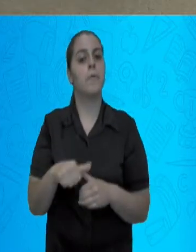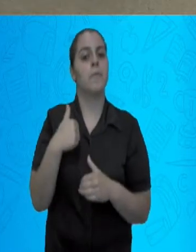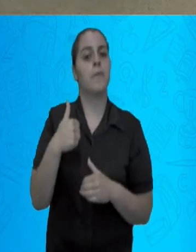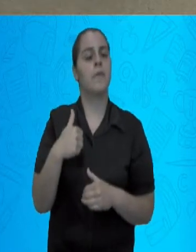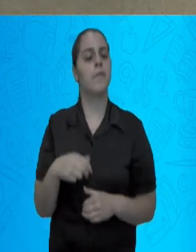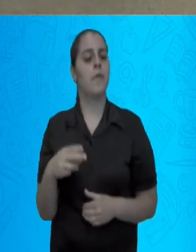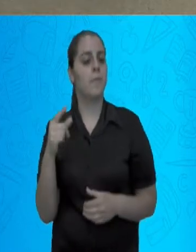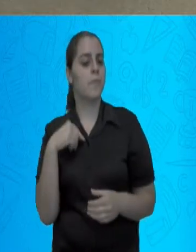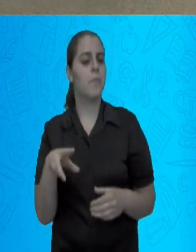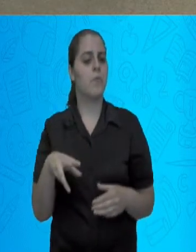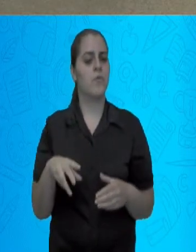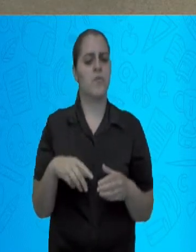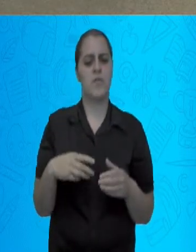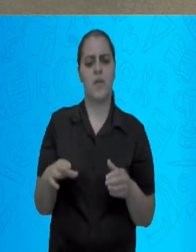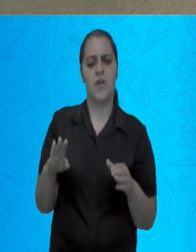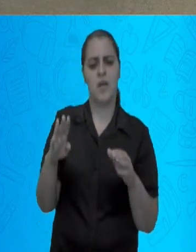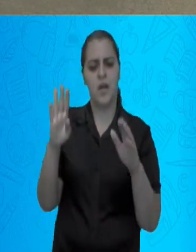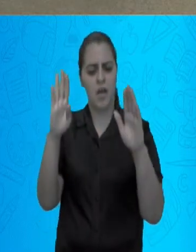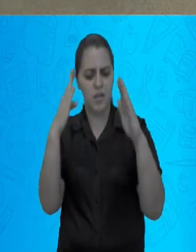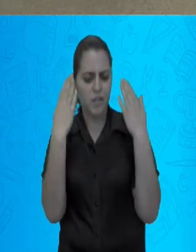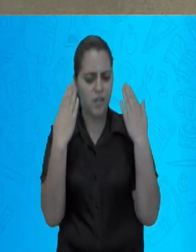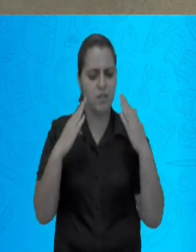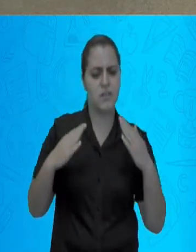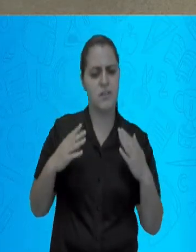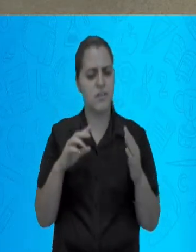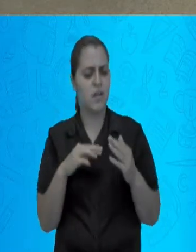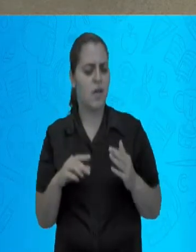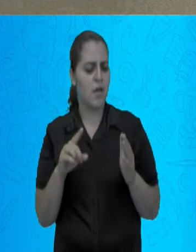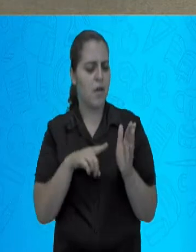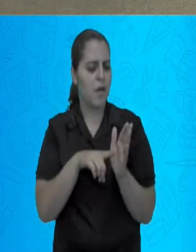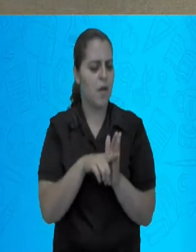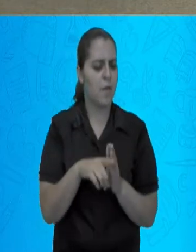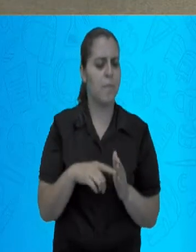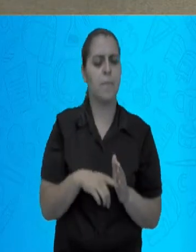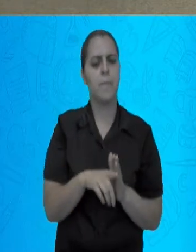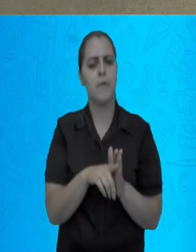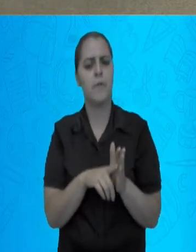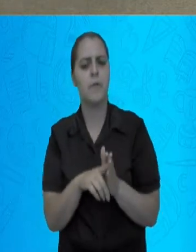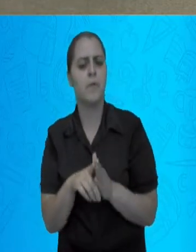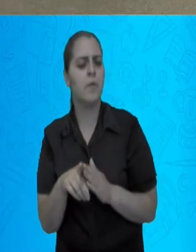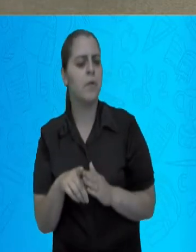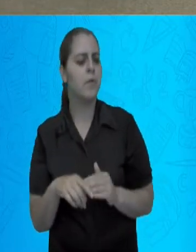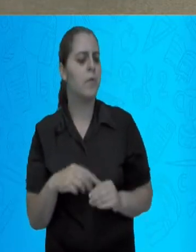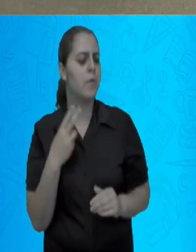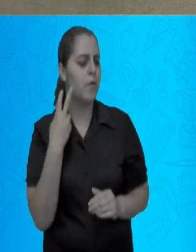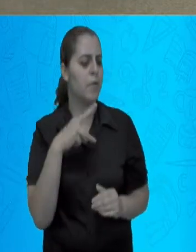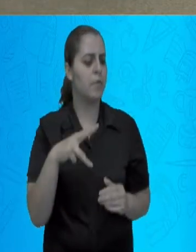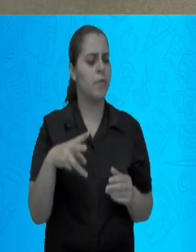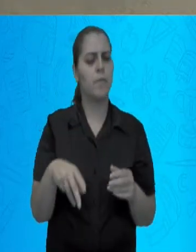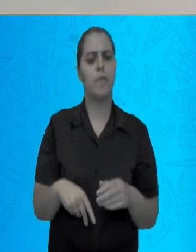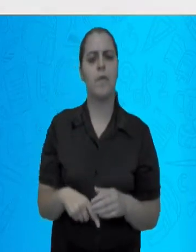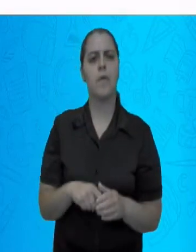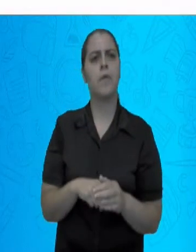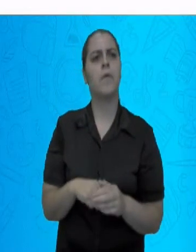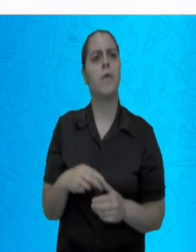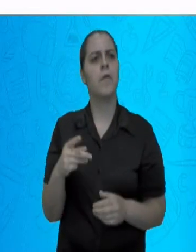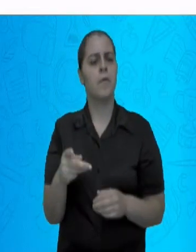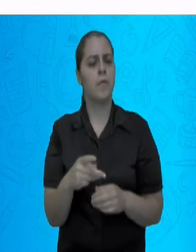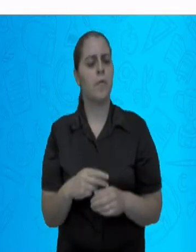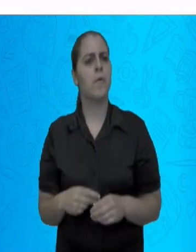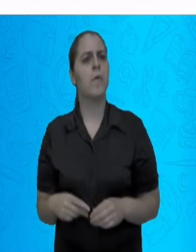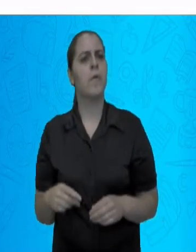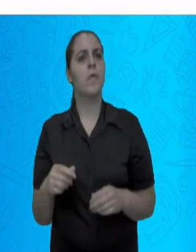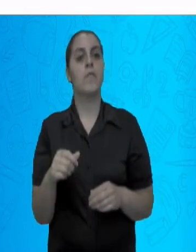vamos analisar o gráfico. Quais as informações ele está nos passando? Nós sabemos